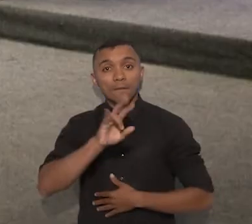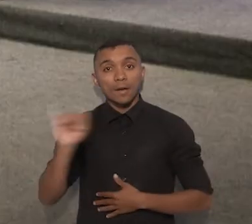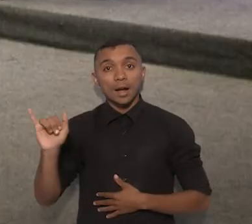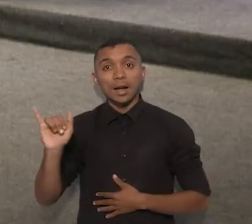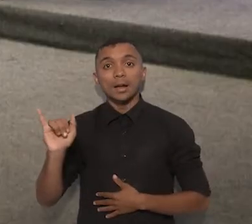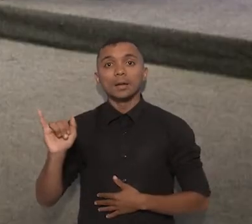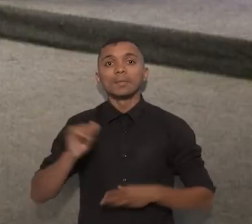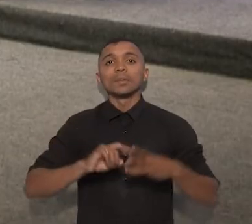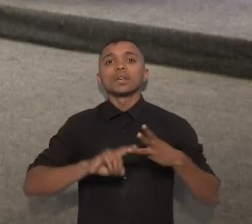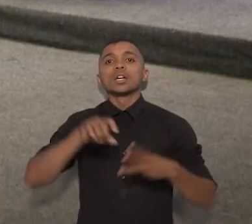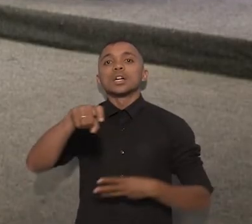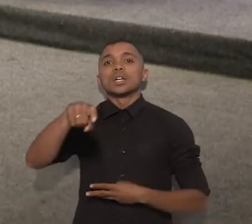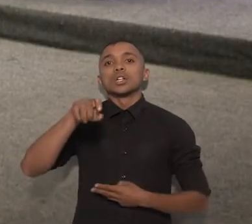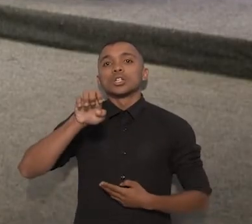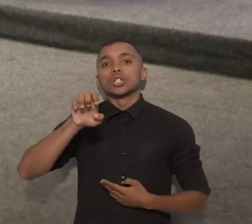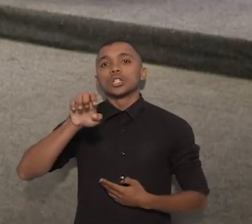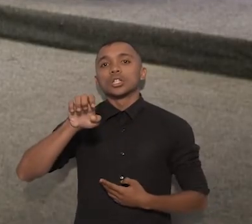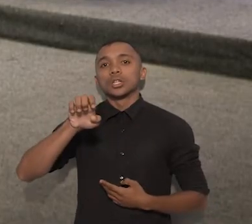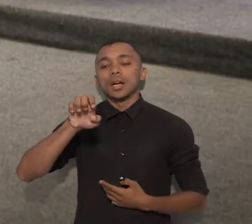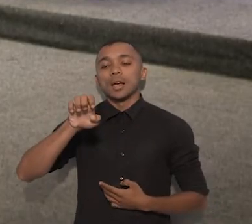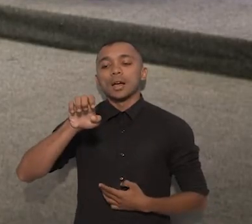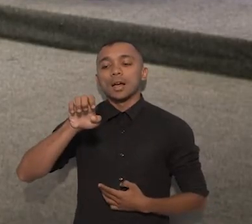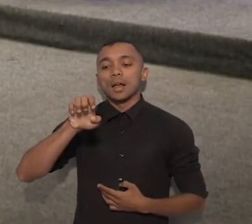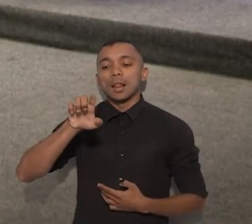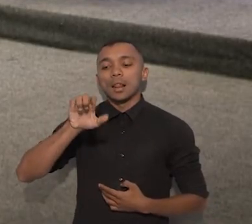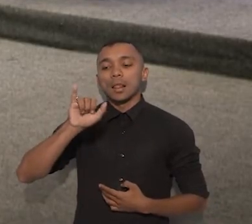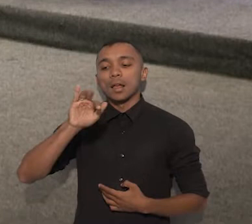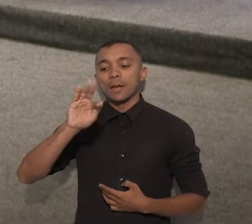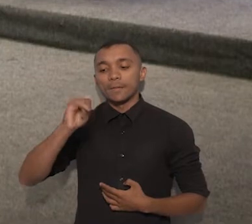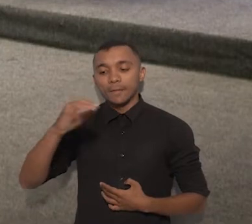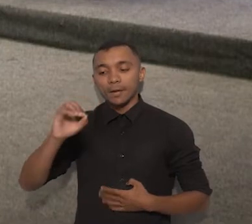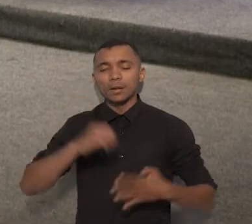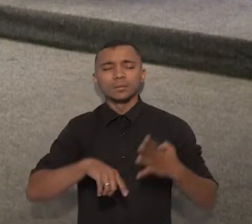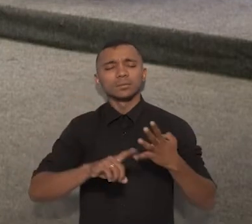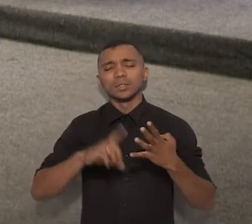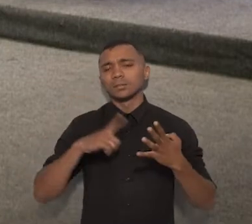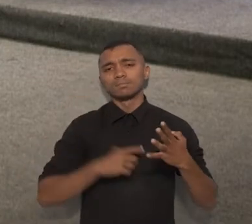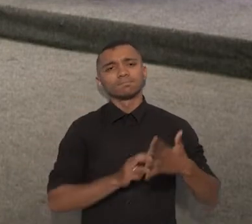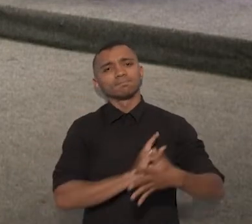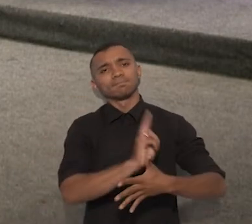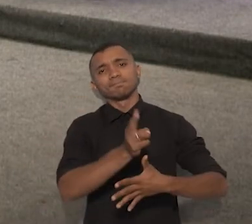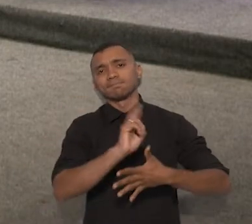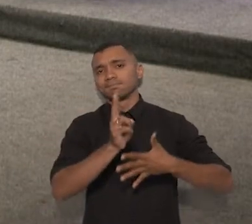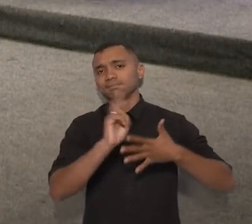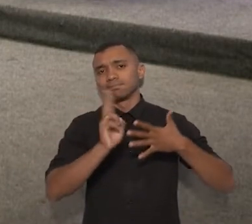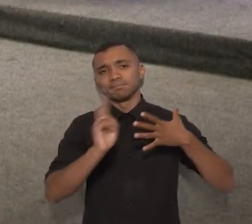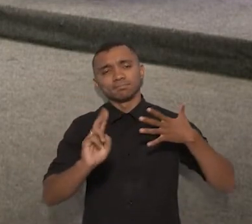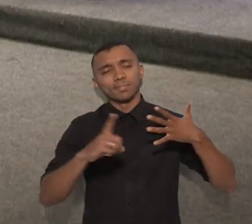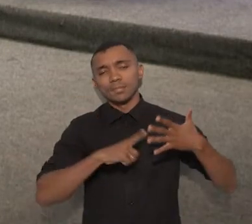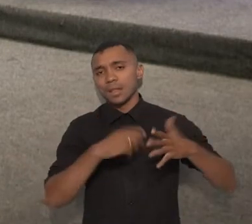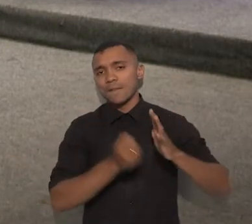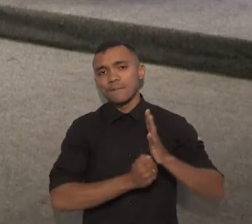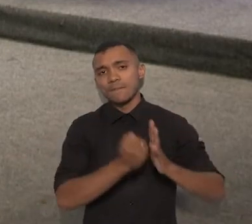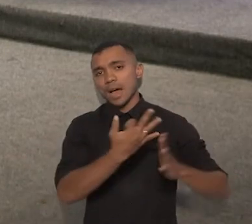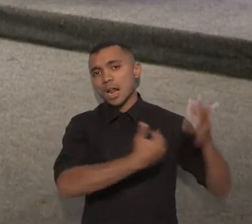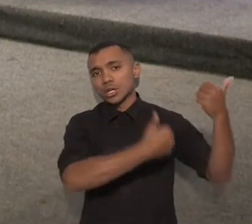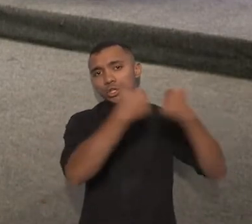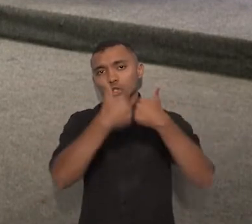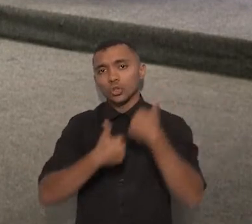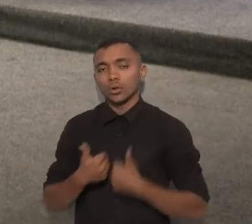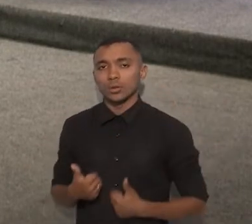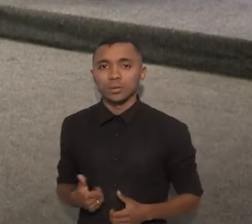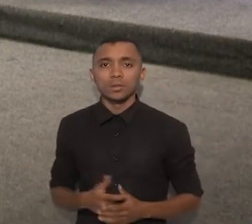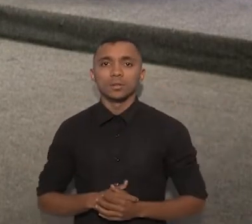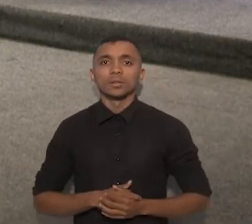jogo. O xerifão. Aí tem o Ronald, tem o Jussa, tem o Felipe, tem o